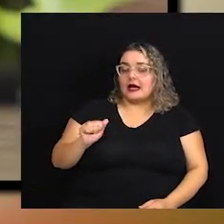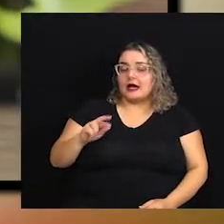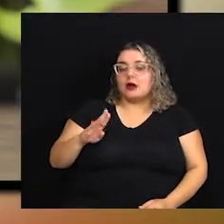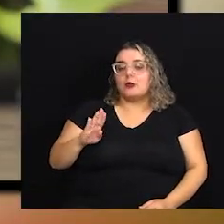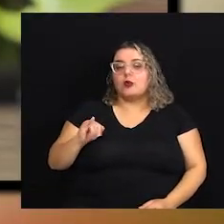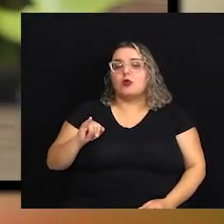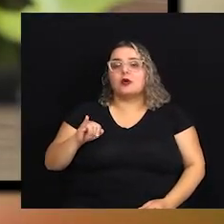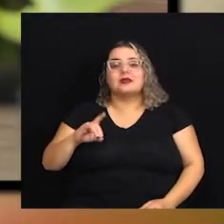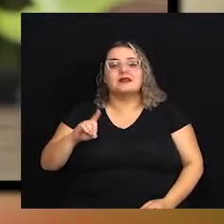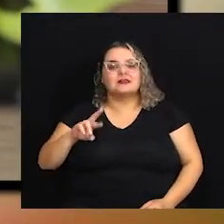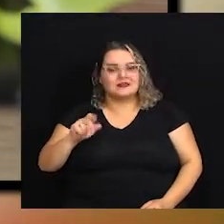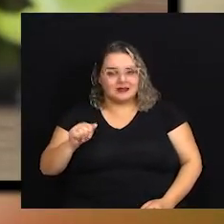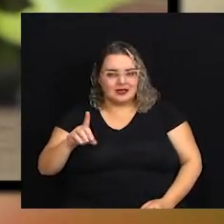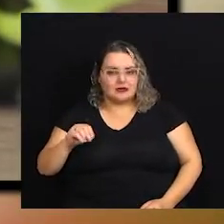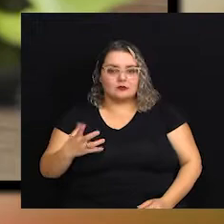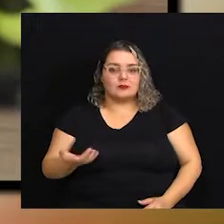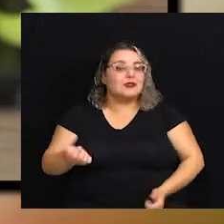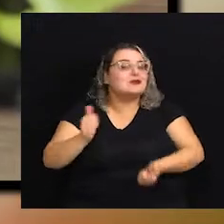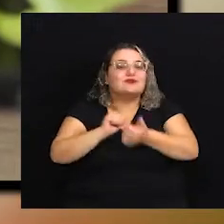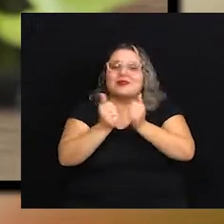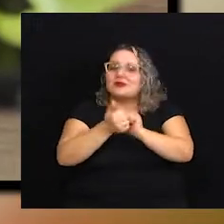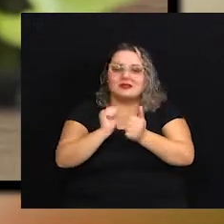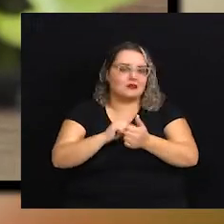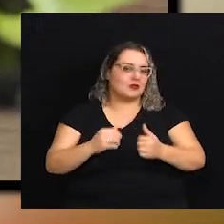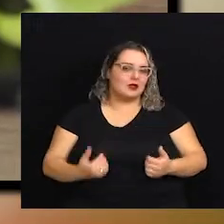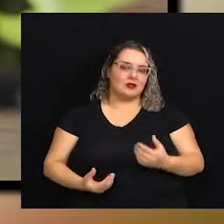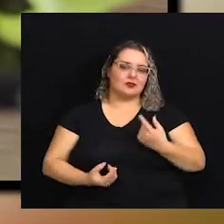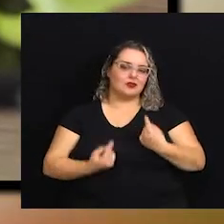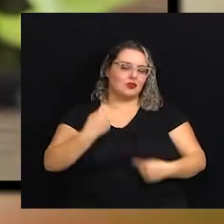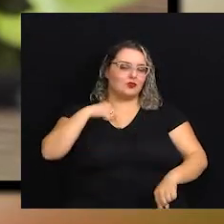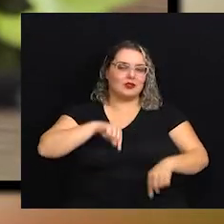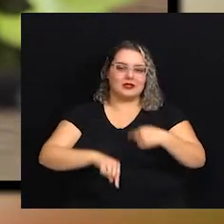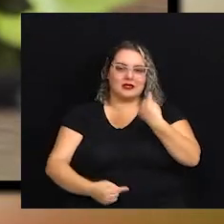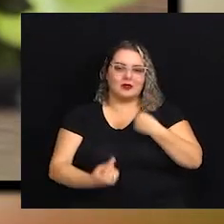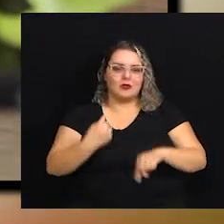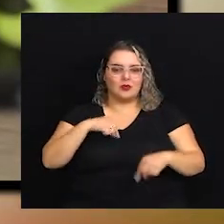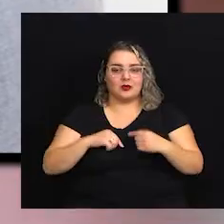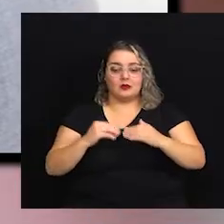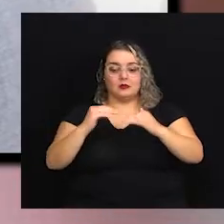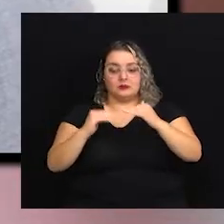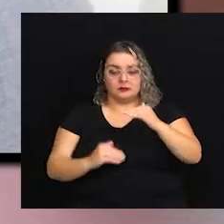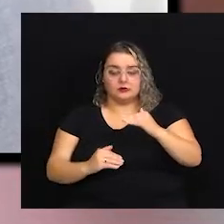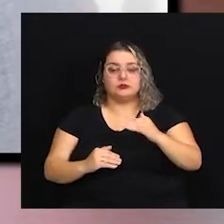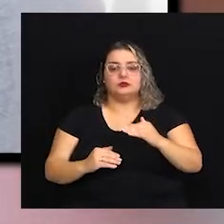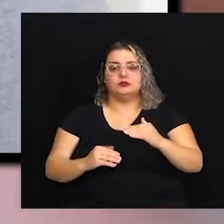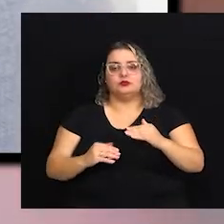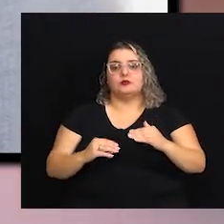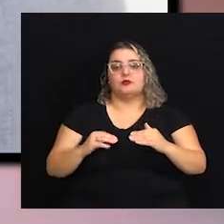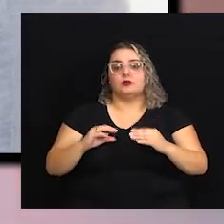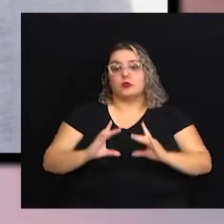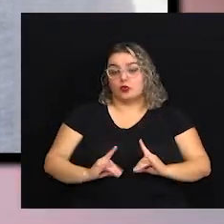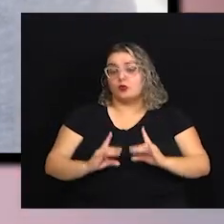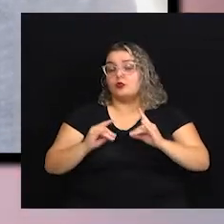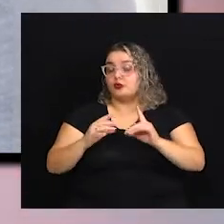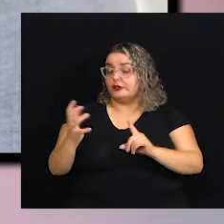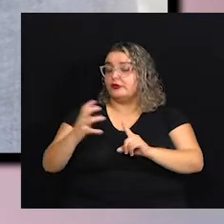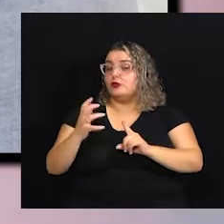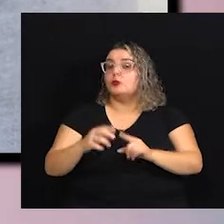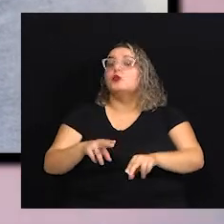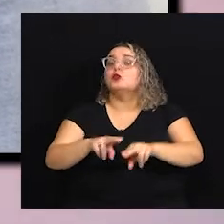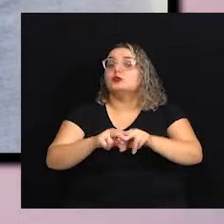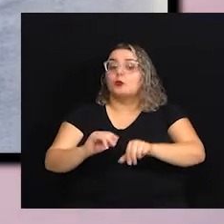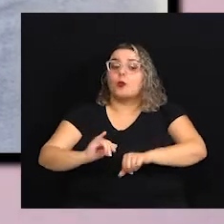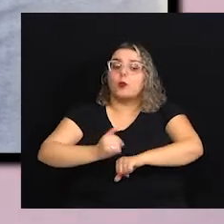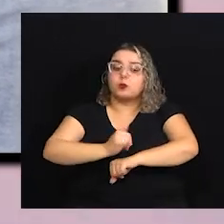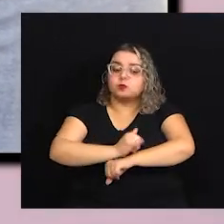mas aquele alimento não está mais adequado para o metabolismo. A queda de hormônio impacta o metabolismo da mulher e é por isso que muitas